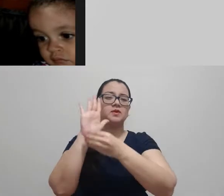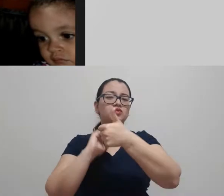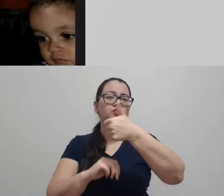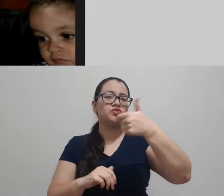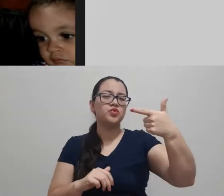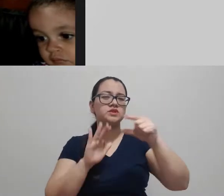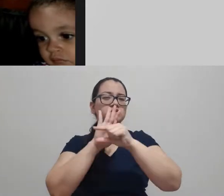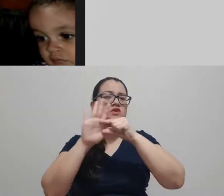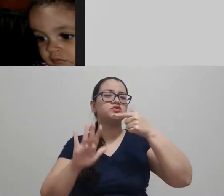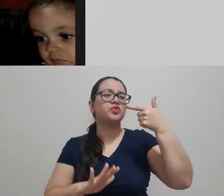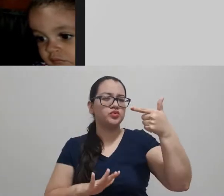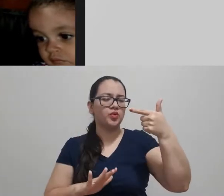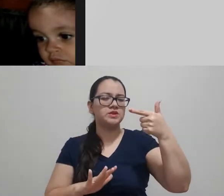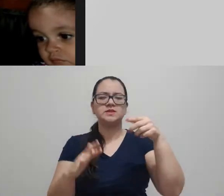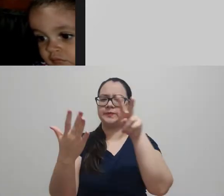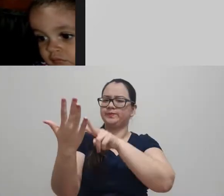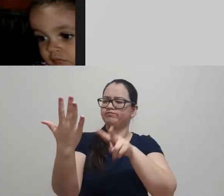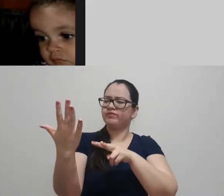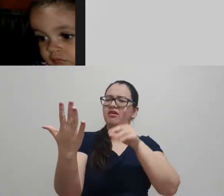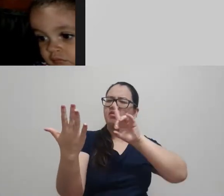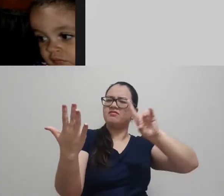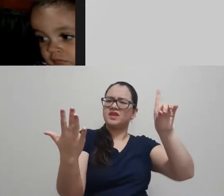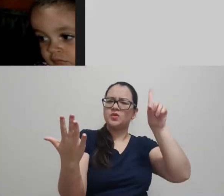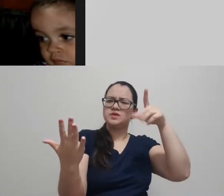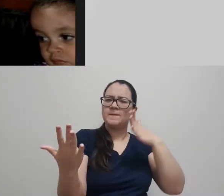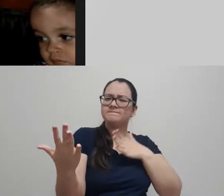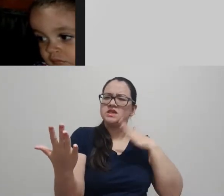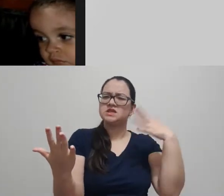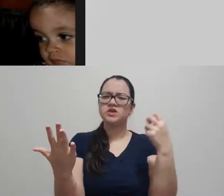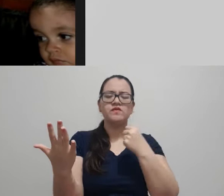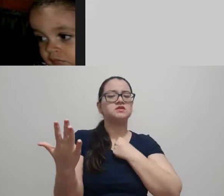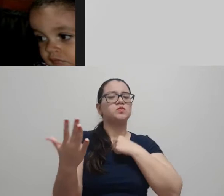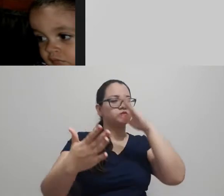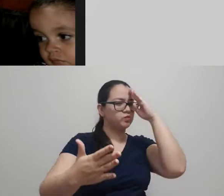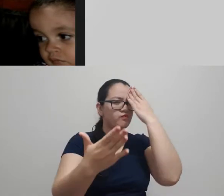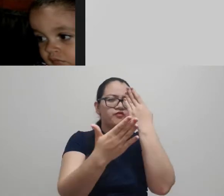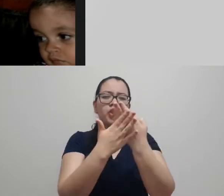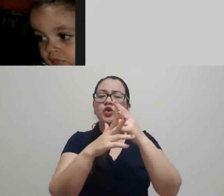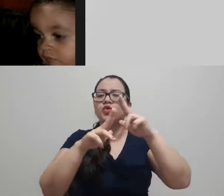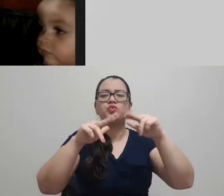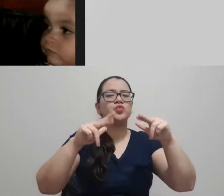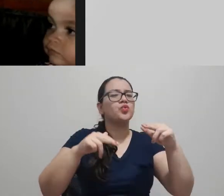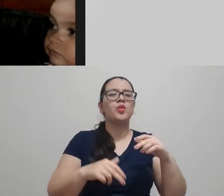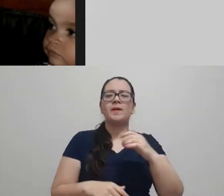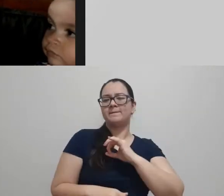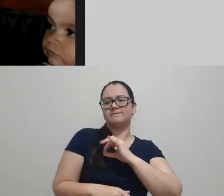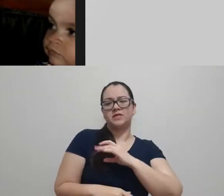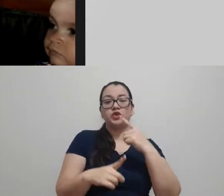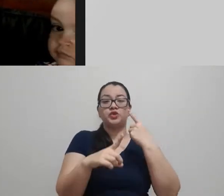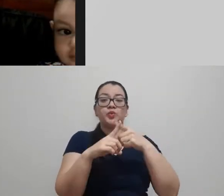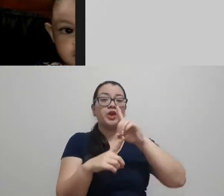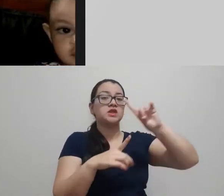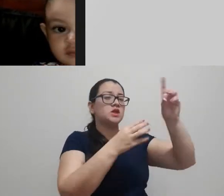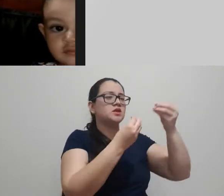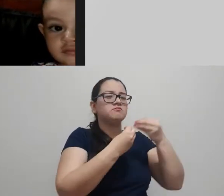capítulo 12, versículo 2. Eis que Deus é minha salvação, confiarei e não temerei, porque o